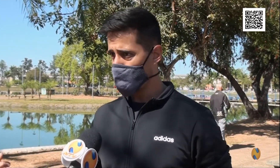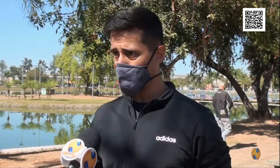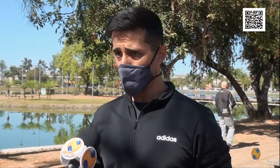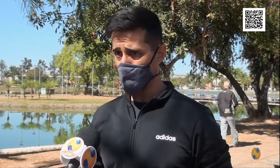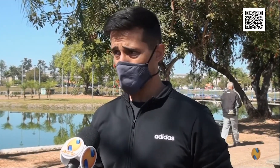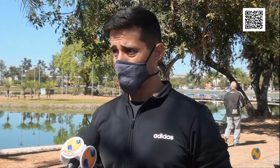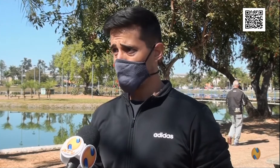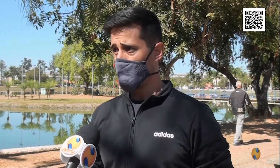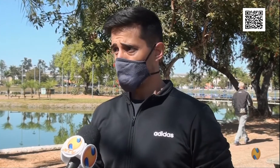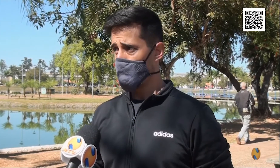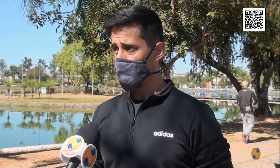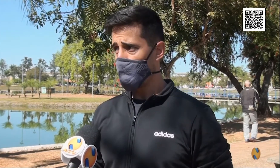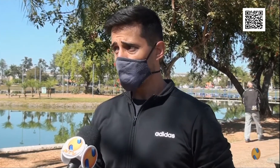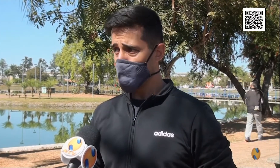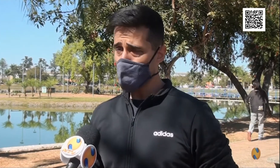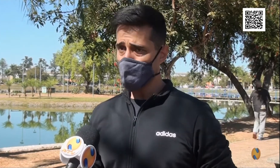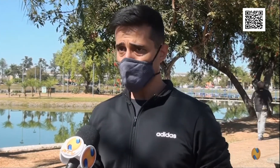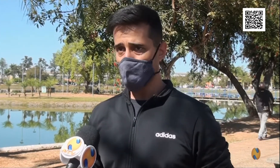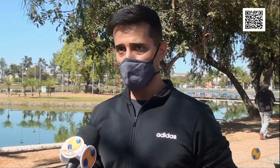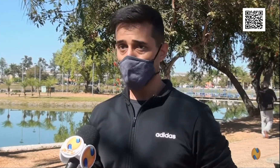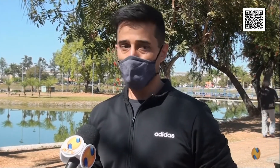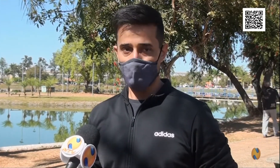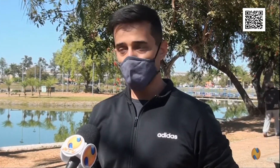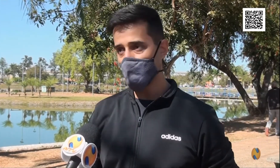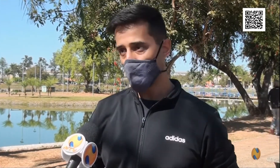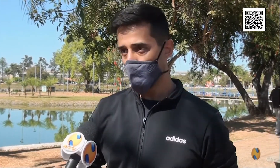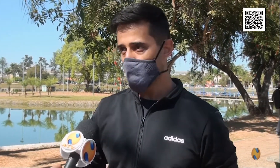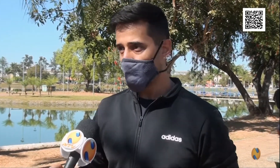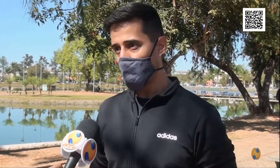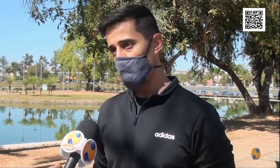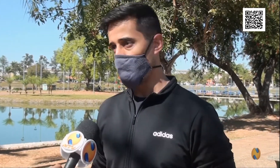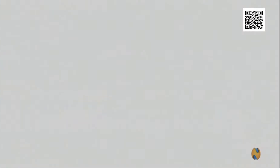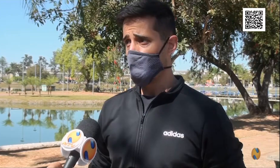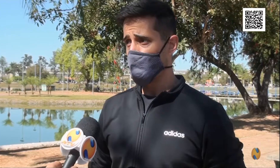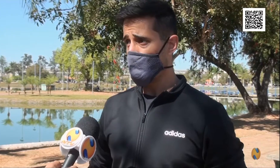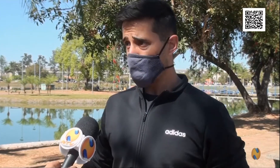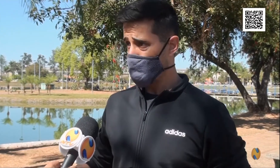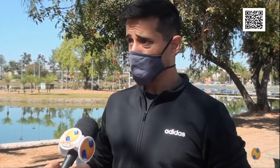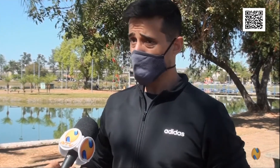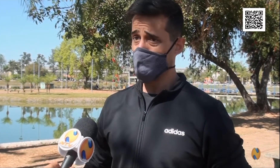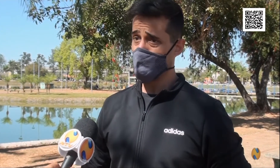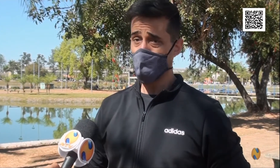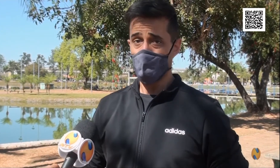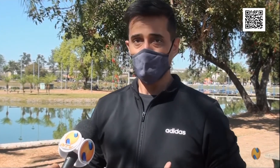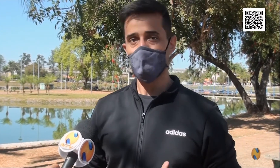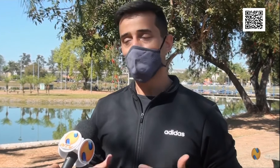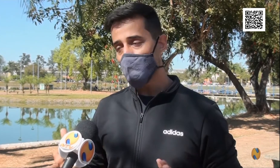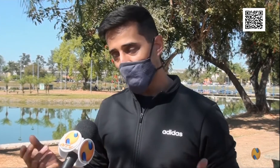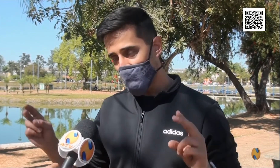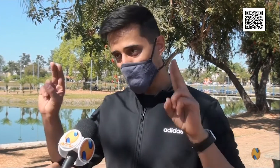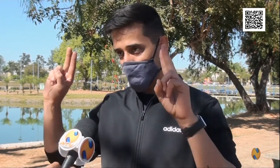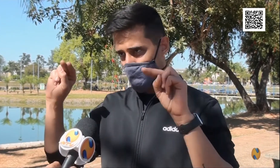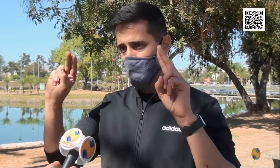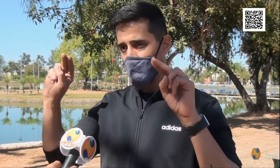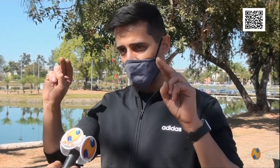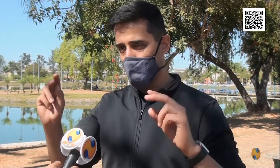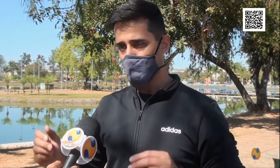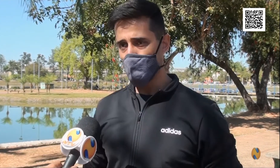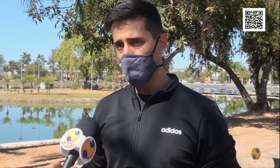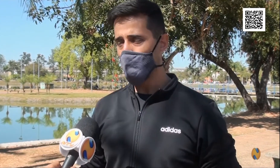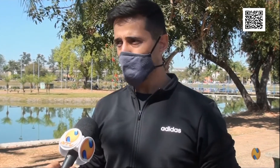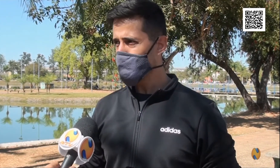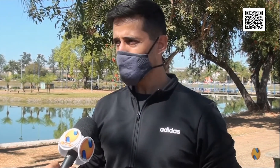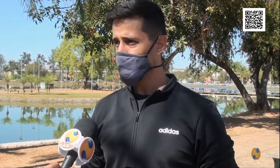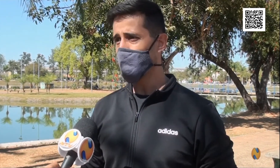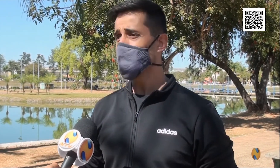uns, deboches de outros, porque existe um certo padrão de valor de hora-aula. Então isso, entre aspas,